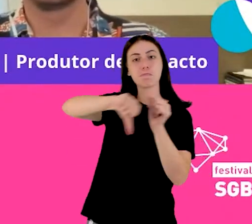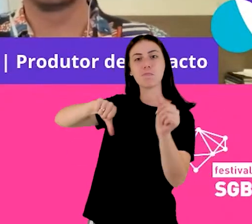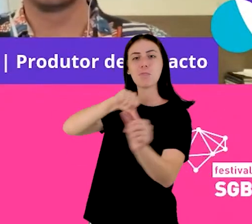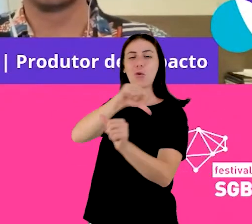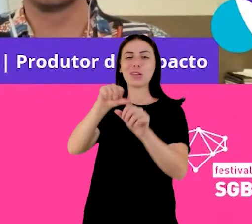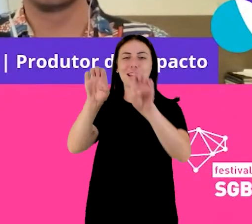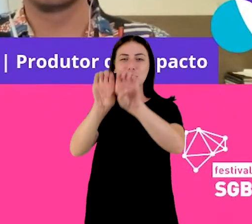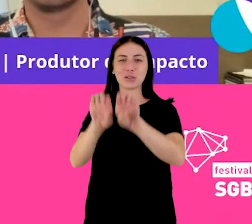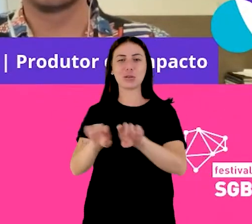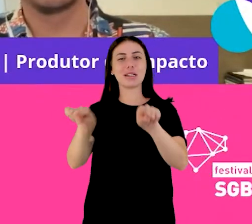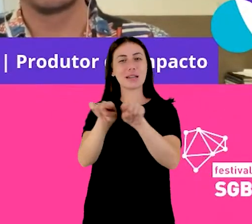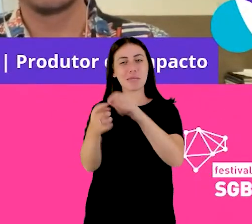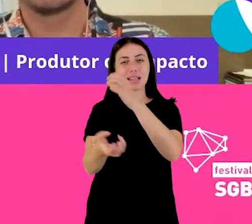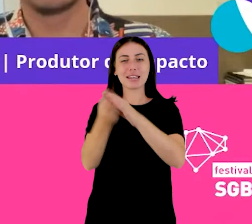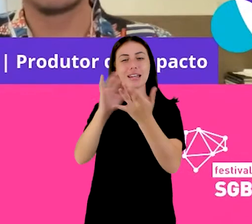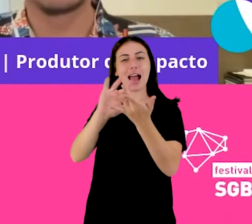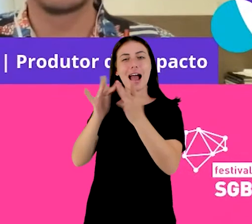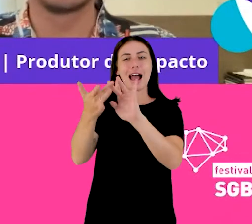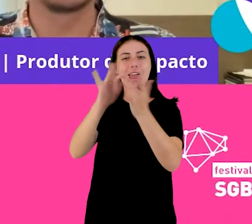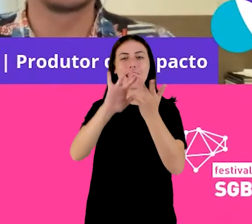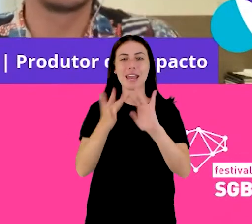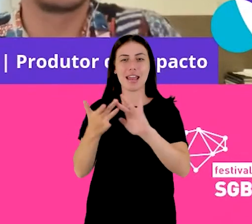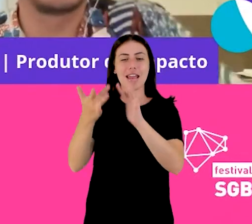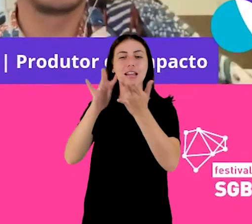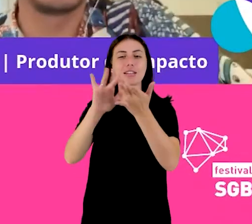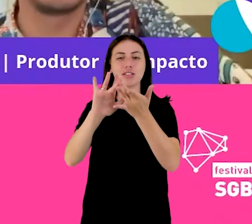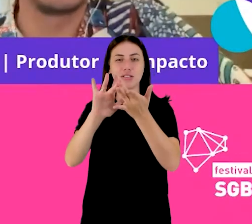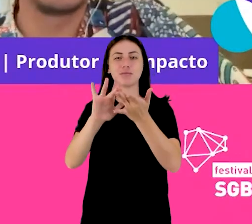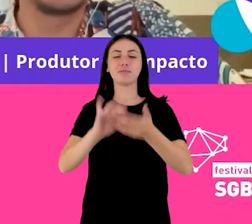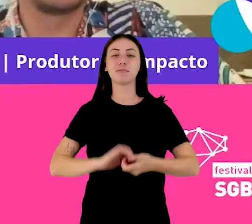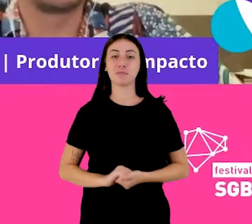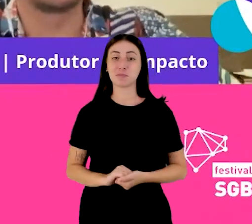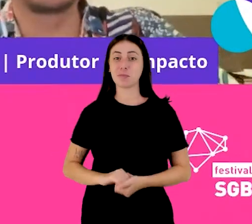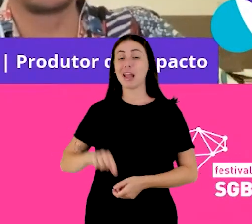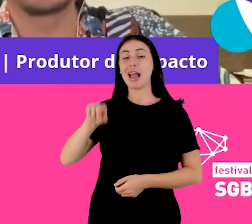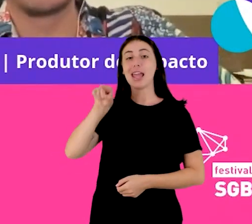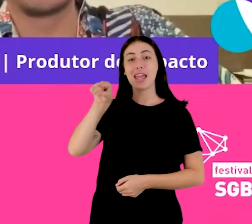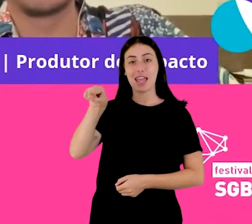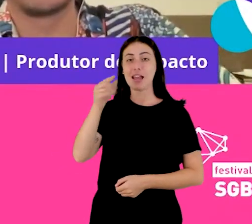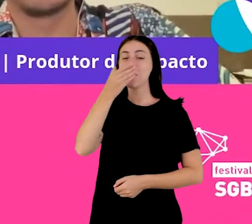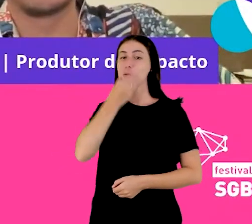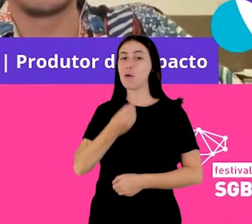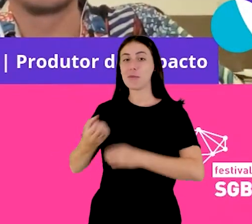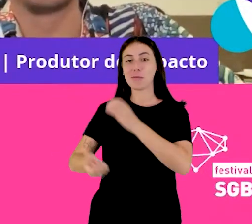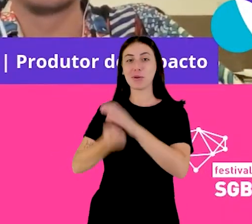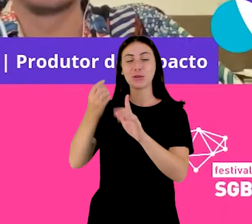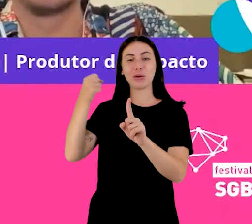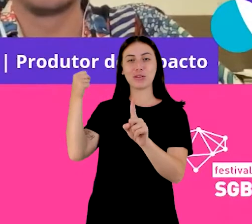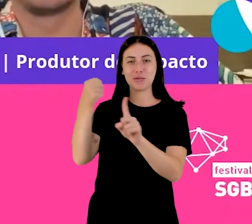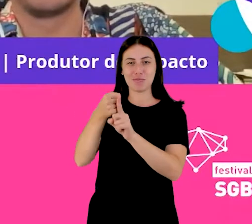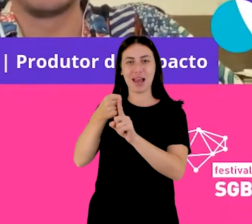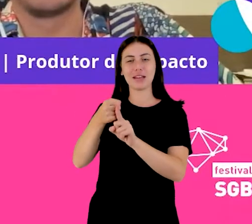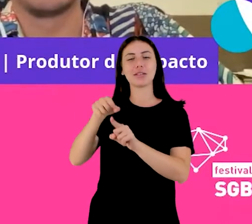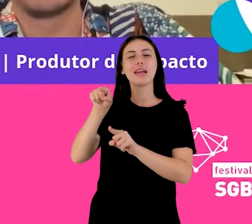impacto. Eu estou com o Rodrigo Dias, que foi o produtor de impacto do Limiar, que acabou de ser lançado em agosto de 2021,